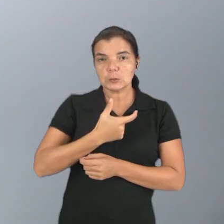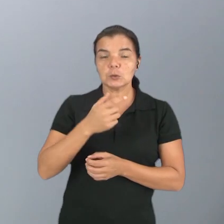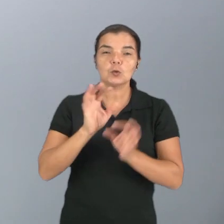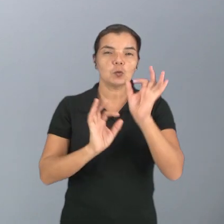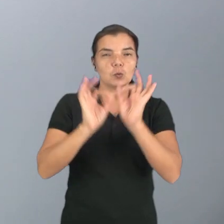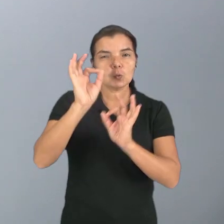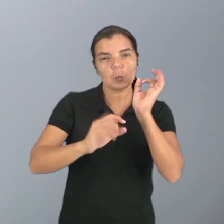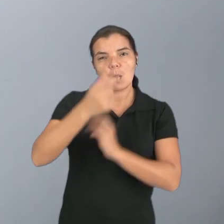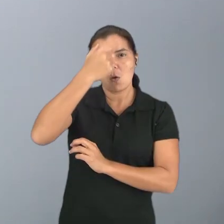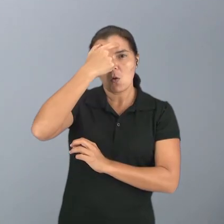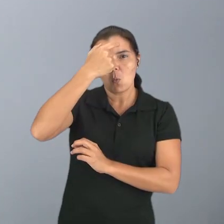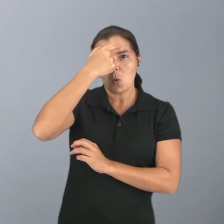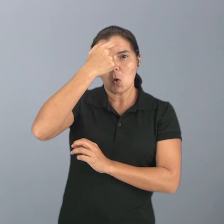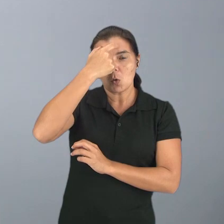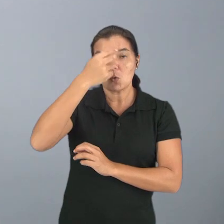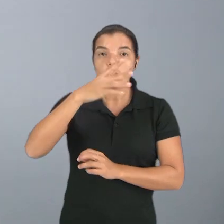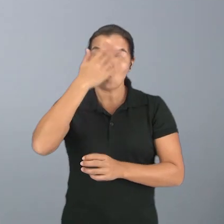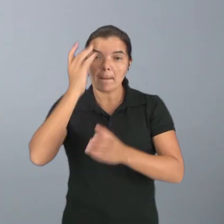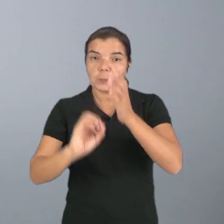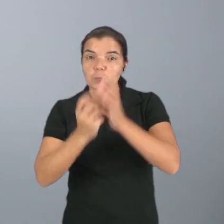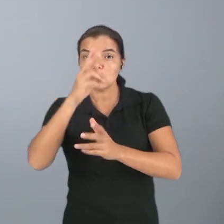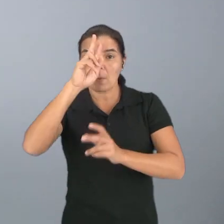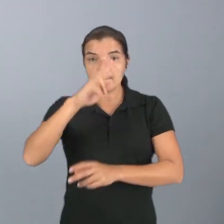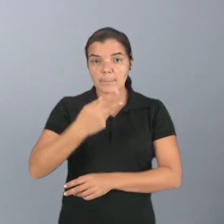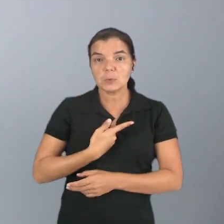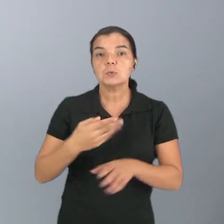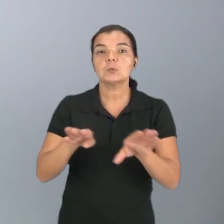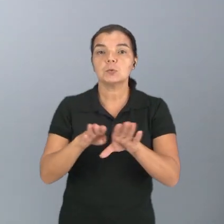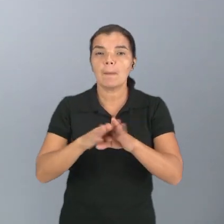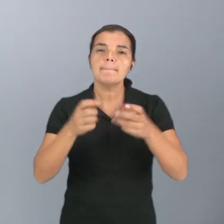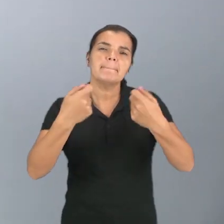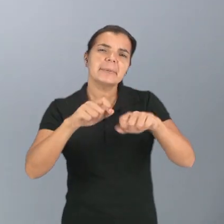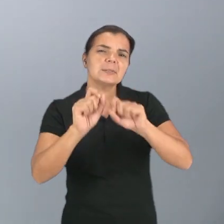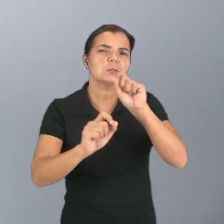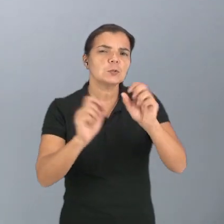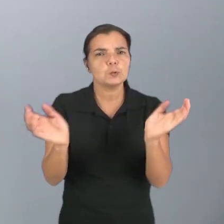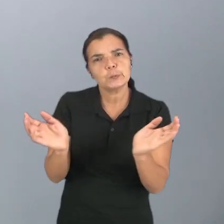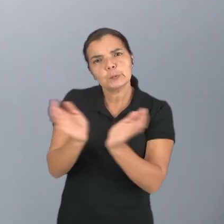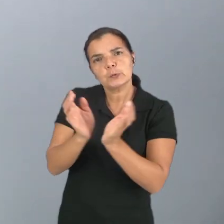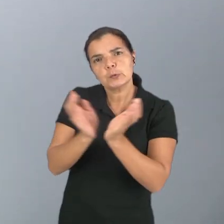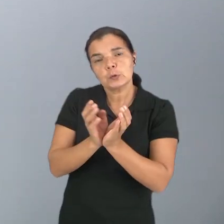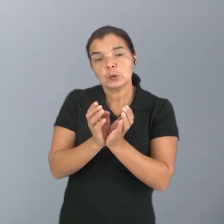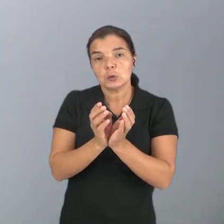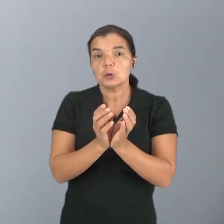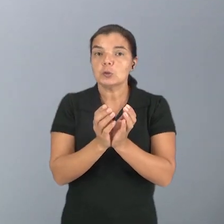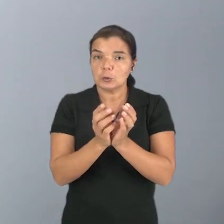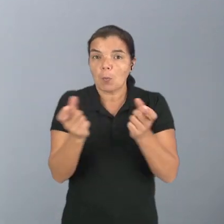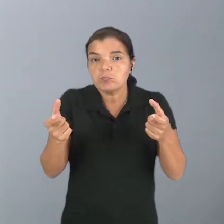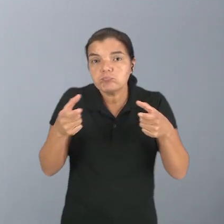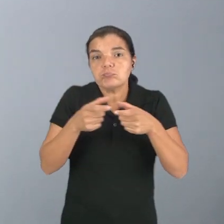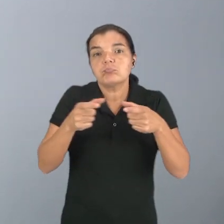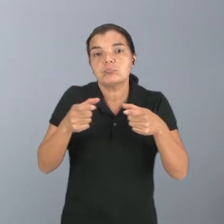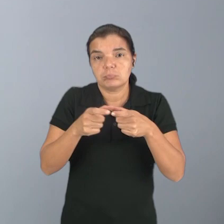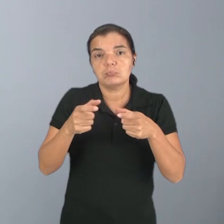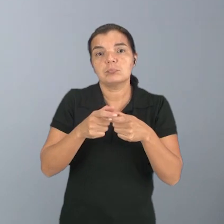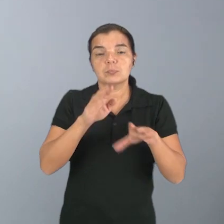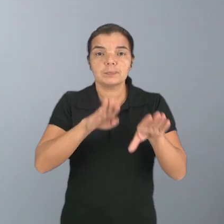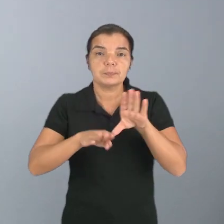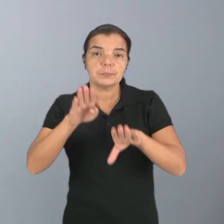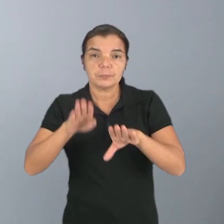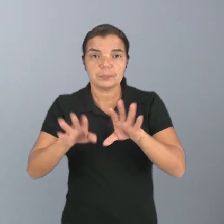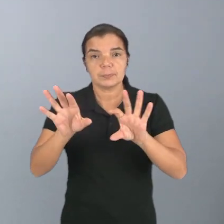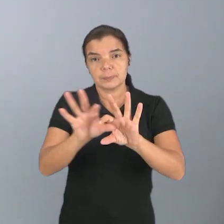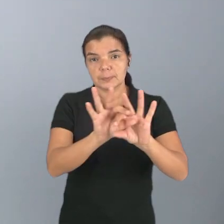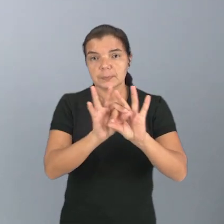formação de um organismo ou a formação de um indivíduo, ele precisa passar pelo agrupamento de unidades que são menores e conforme elas